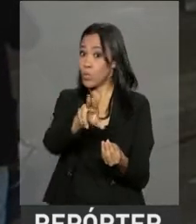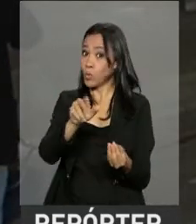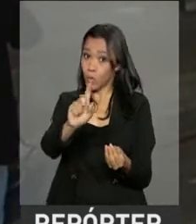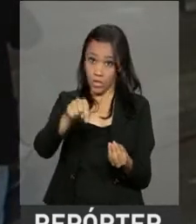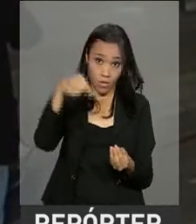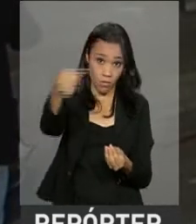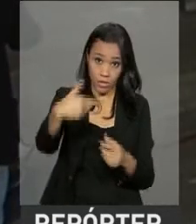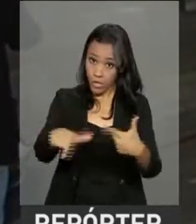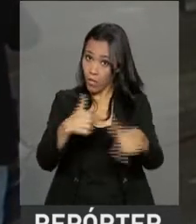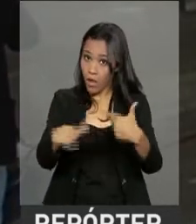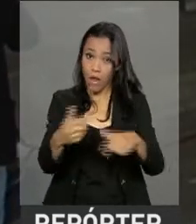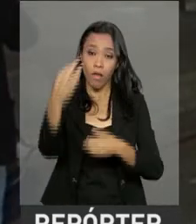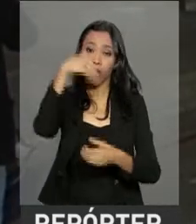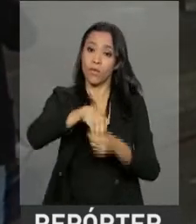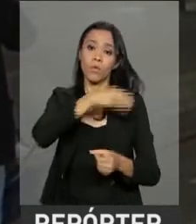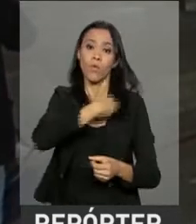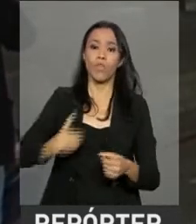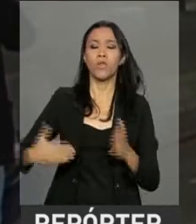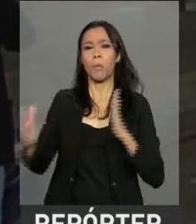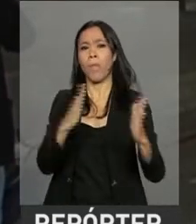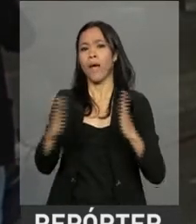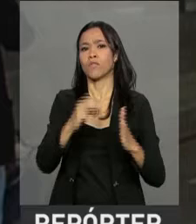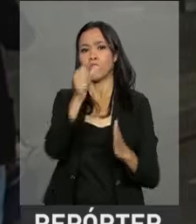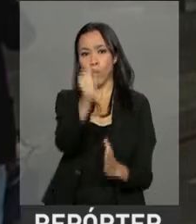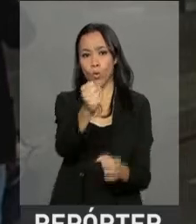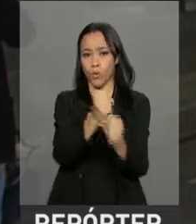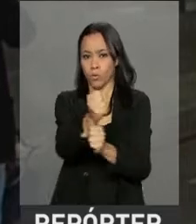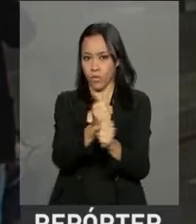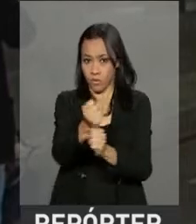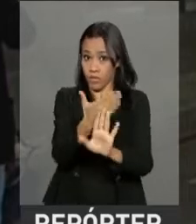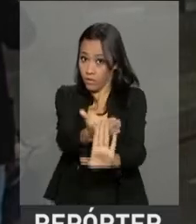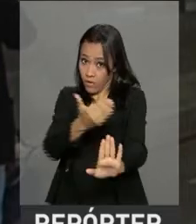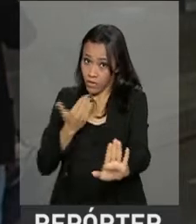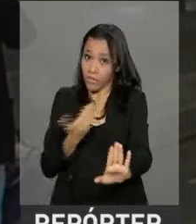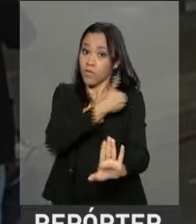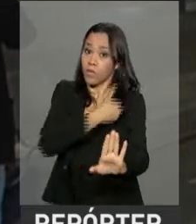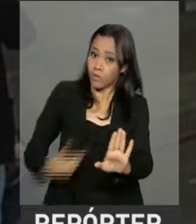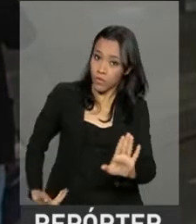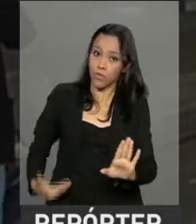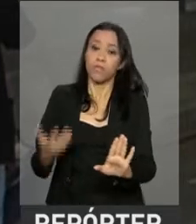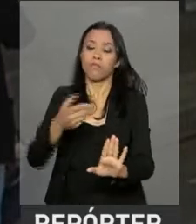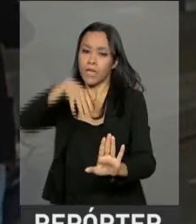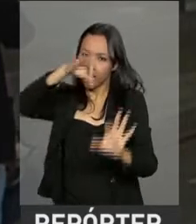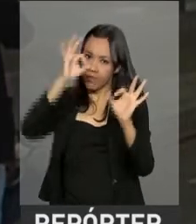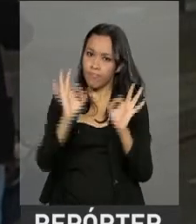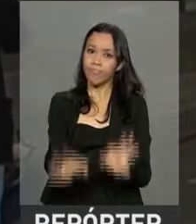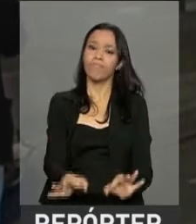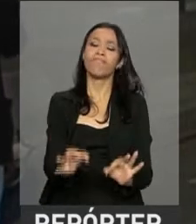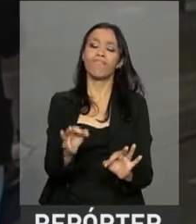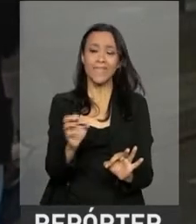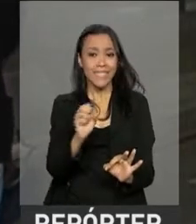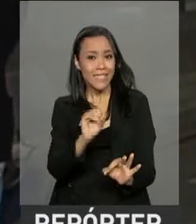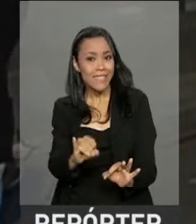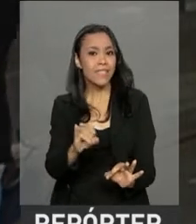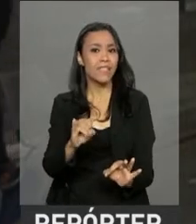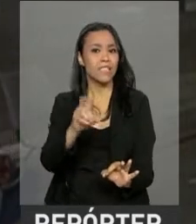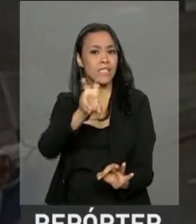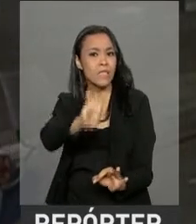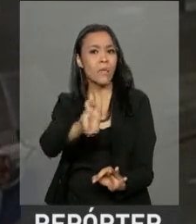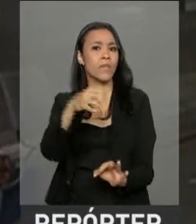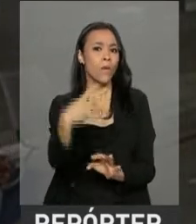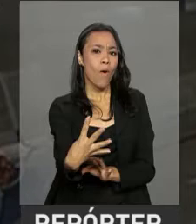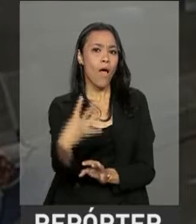exercer qualquer cargo público pelo prazo de oito anos Dilma Rousseff será afastada definitivamente se ao menos